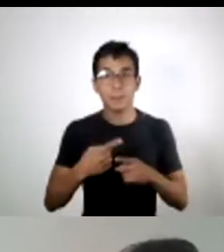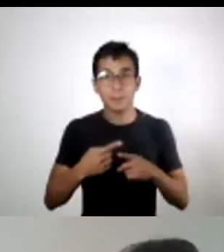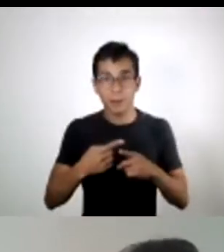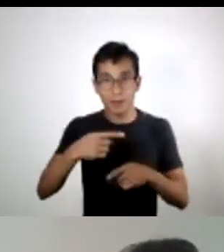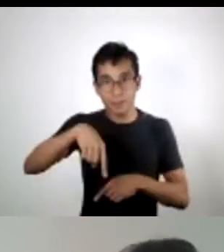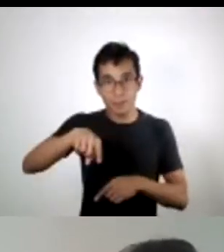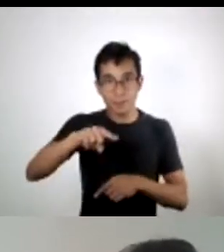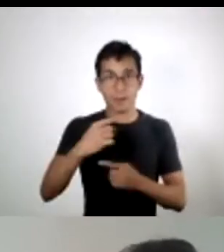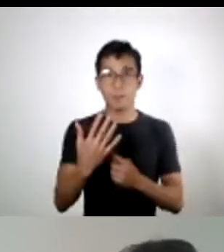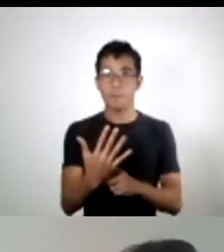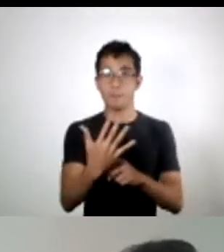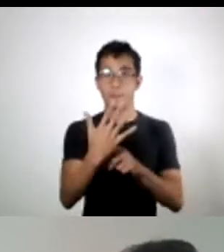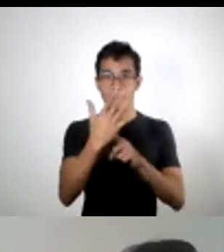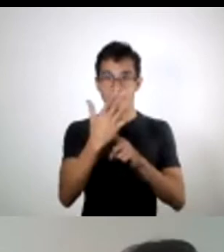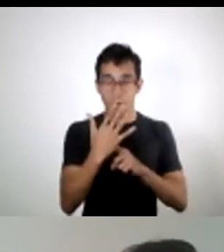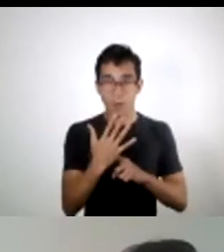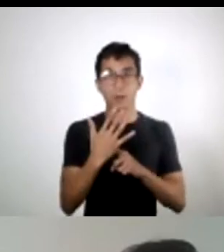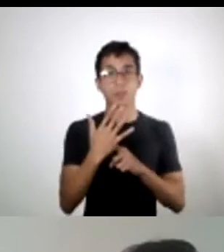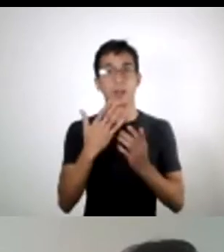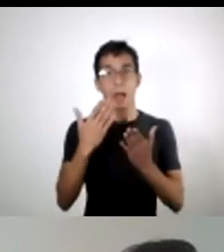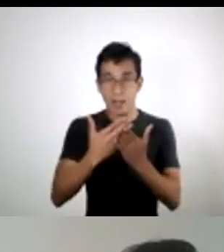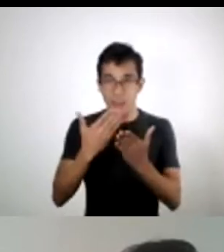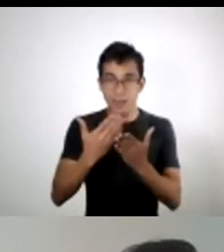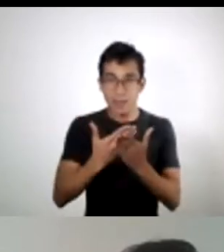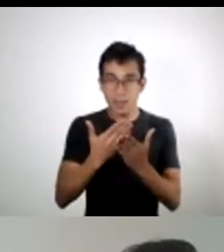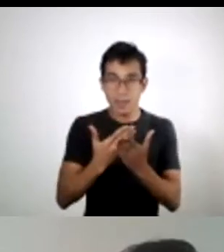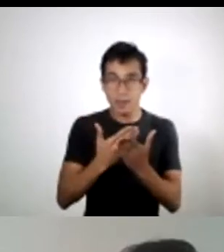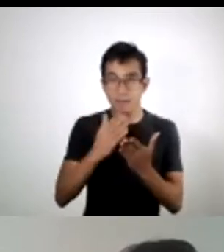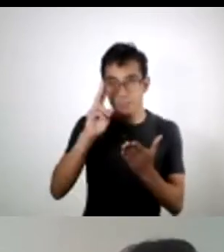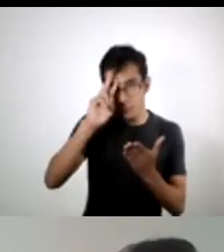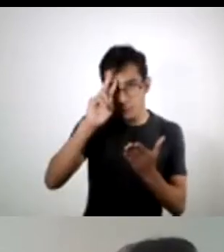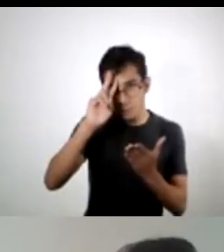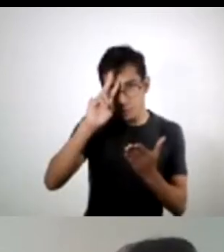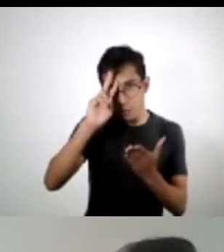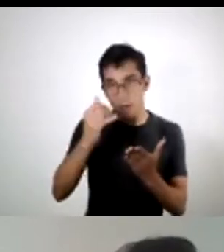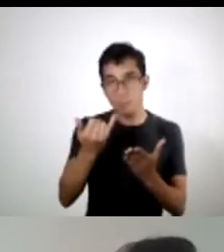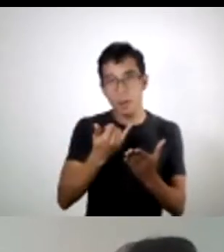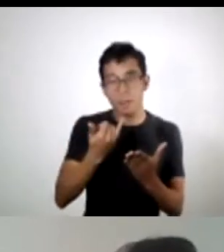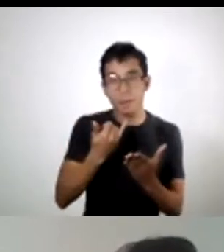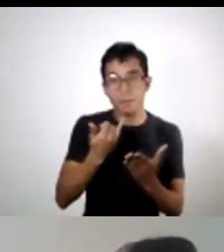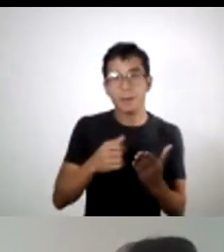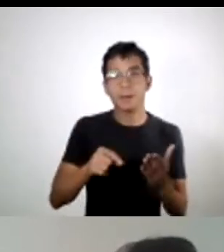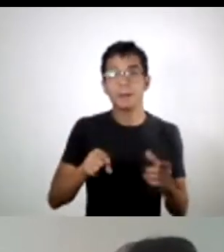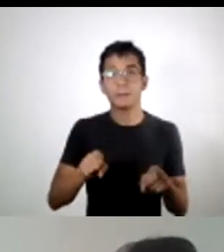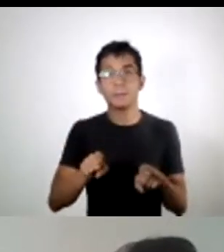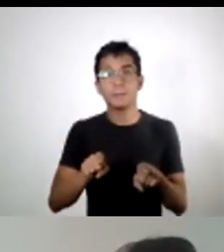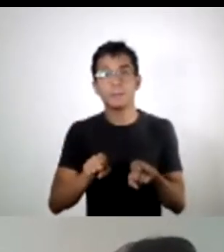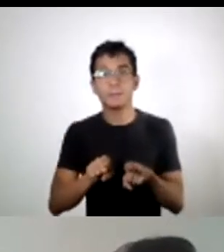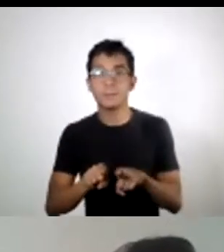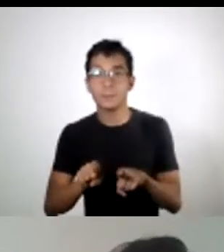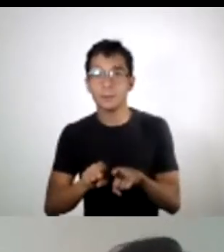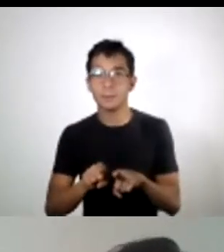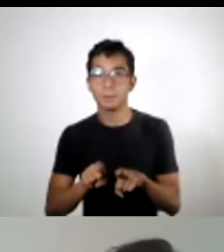livro, né? Vocês estão compartilhando com a gente essa